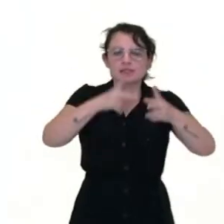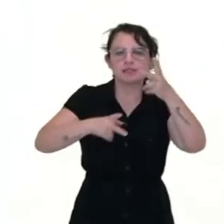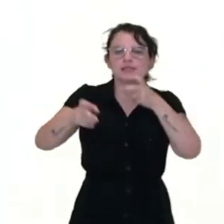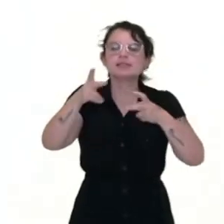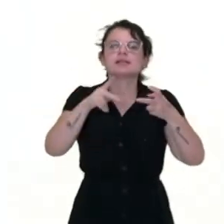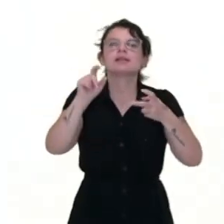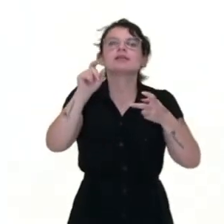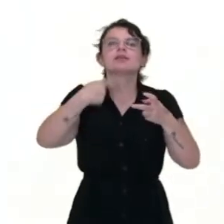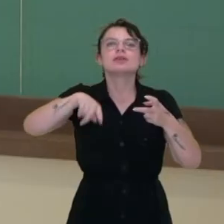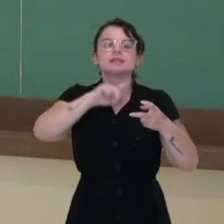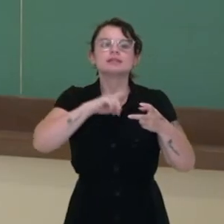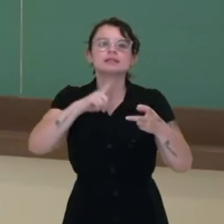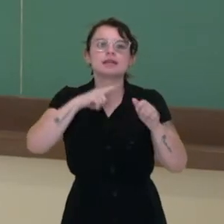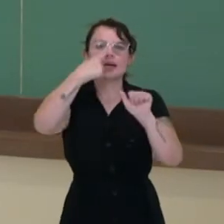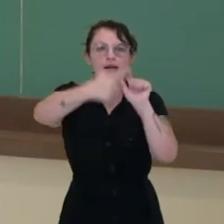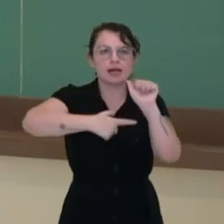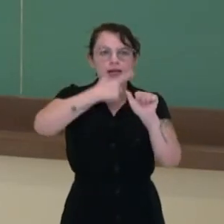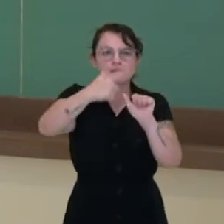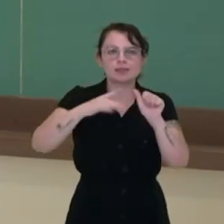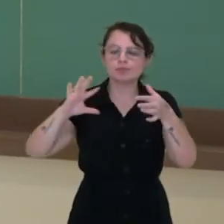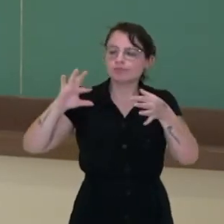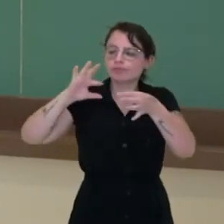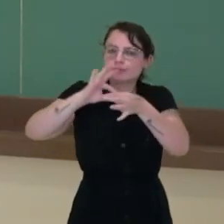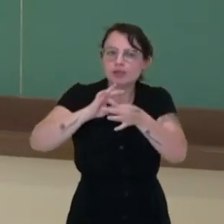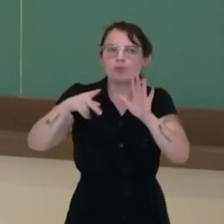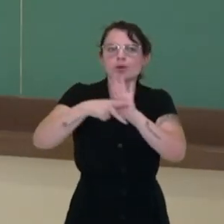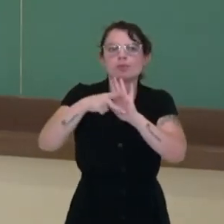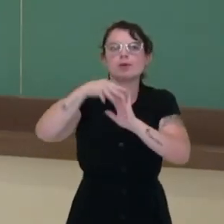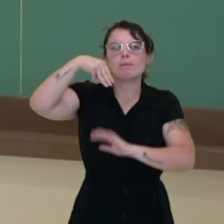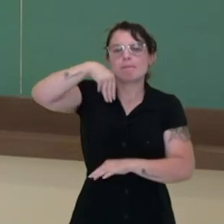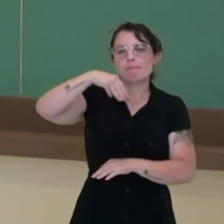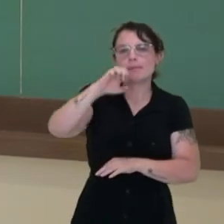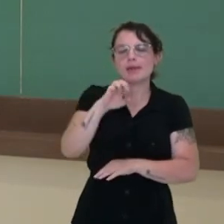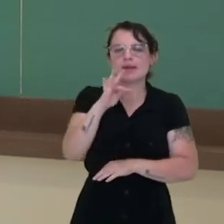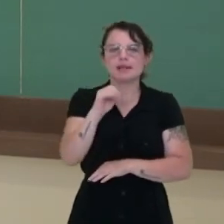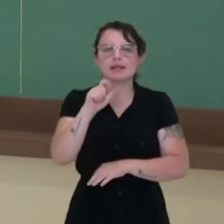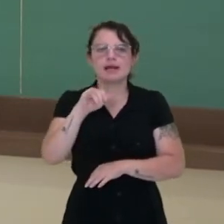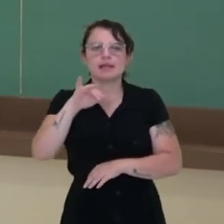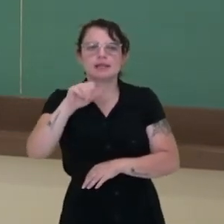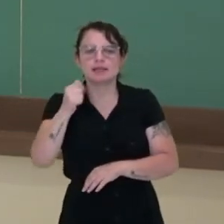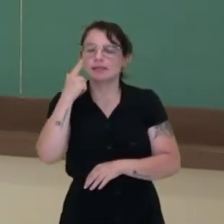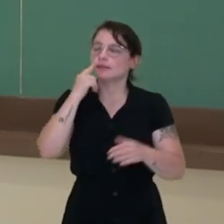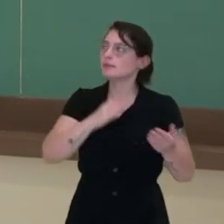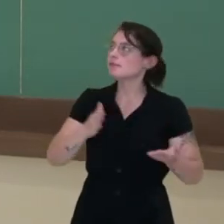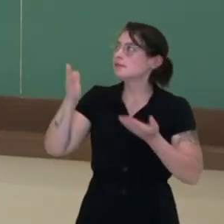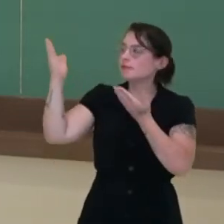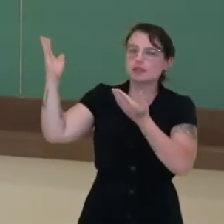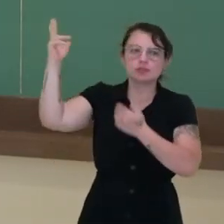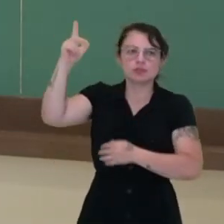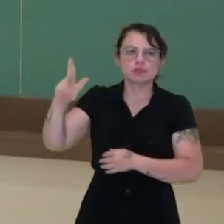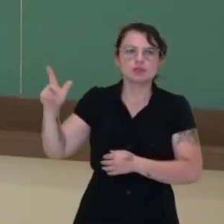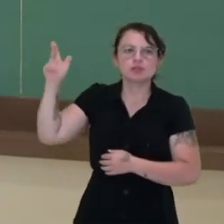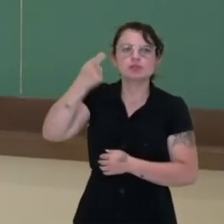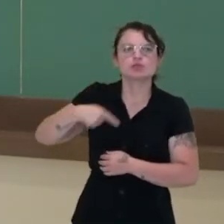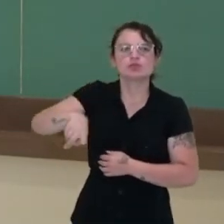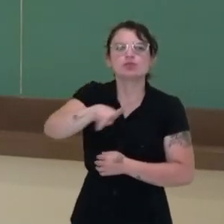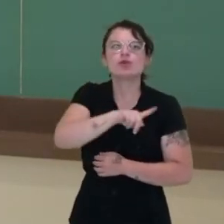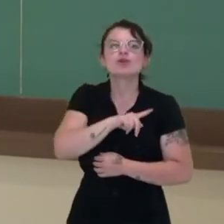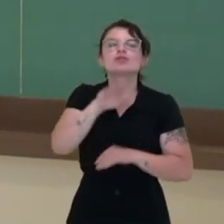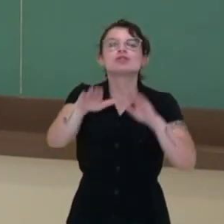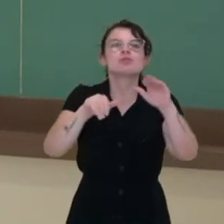interação atômica, que é a ligação metálica. Na ligação metálica nós temos o que chamamos